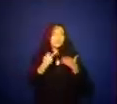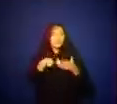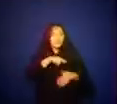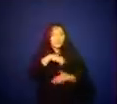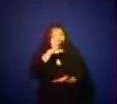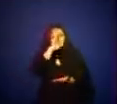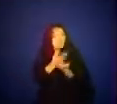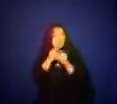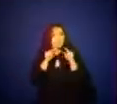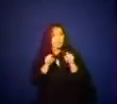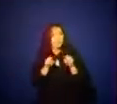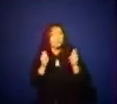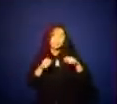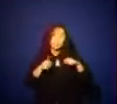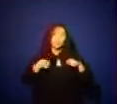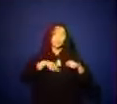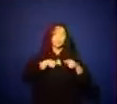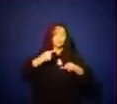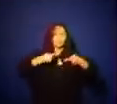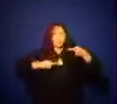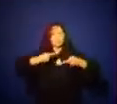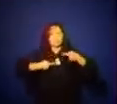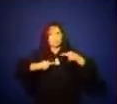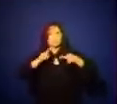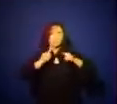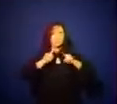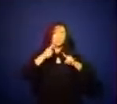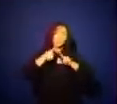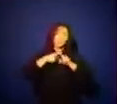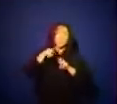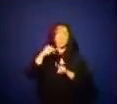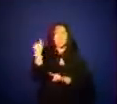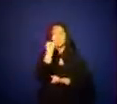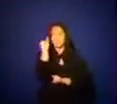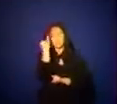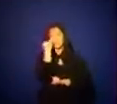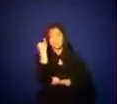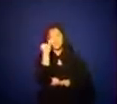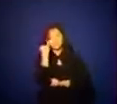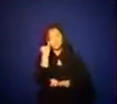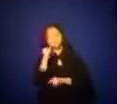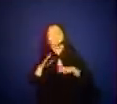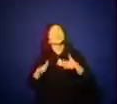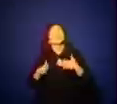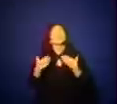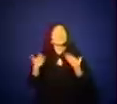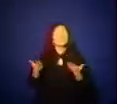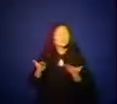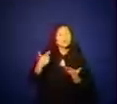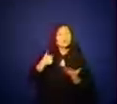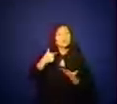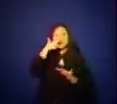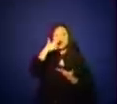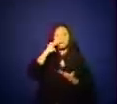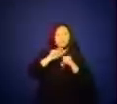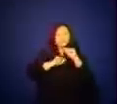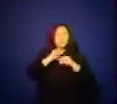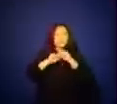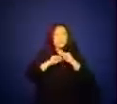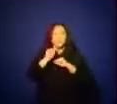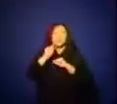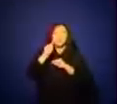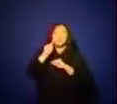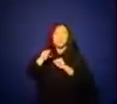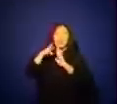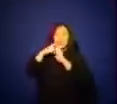a gente acredita tudo pode ser debatido mas a gente acha importante isso a gente não acha não acha que é qualquer coisa que vai no sentido de mudar